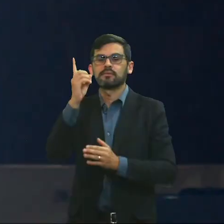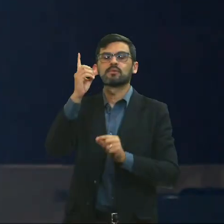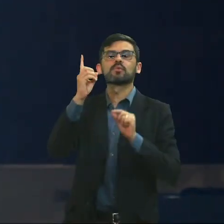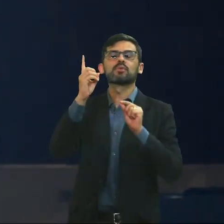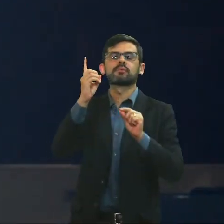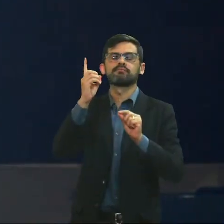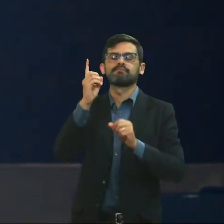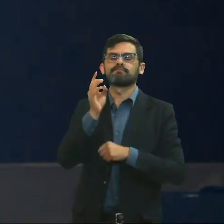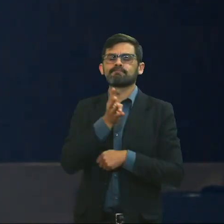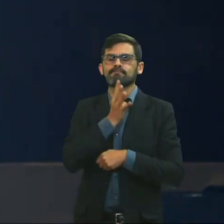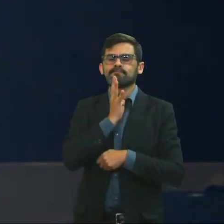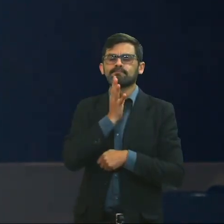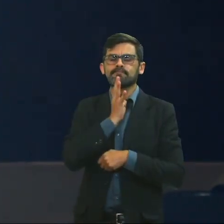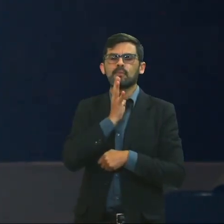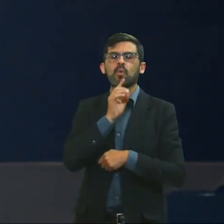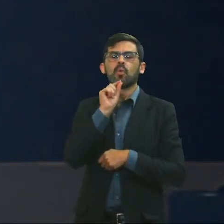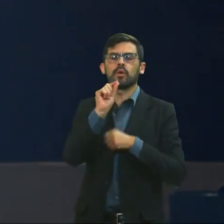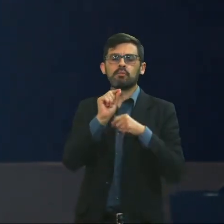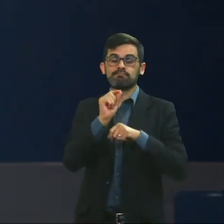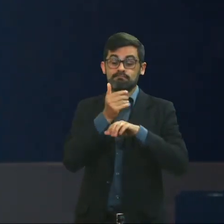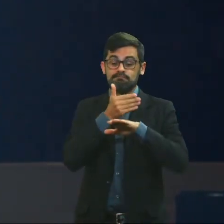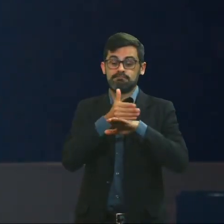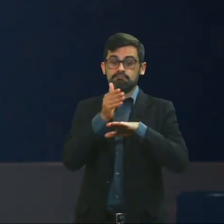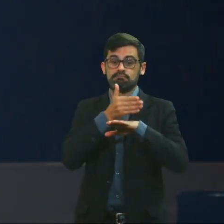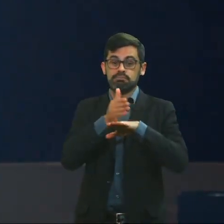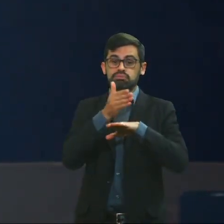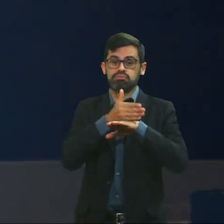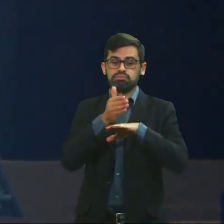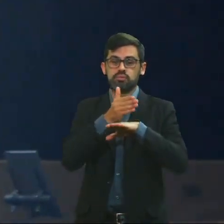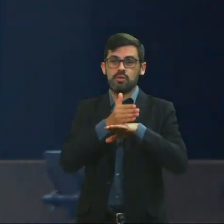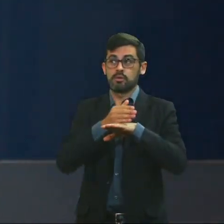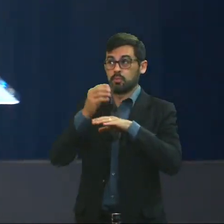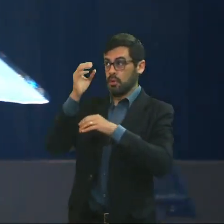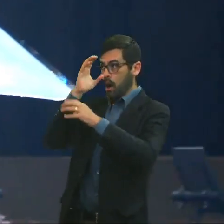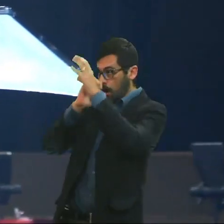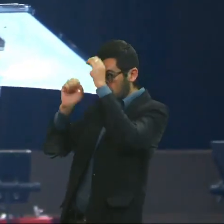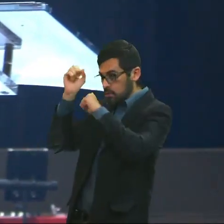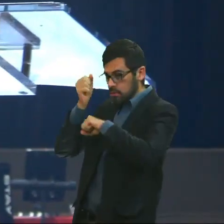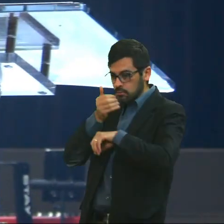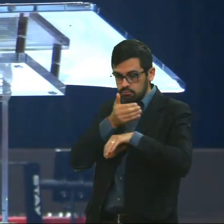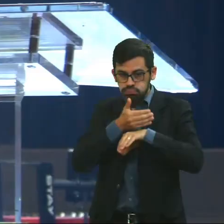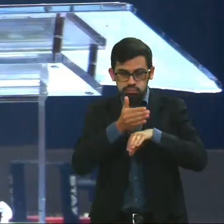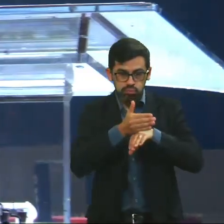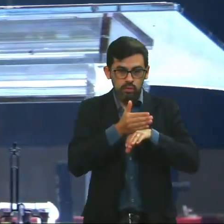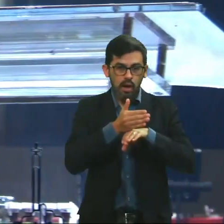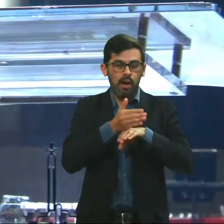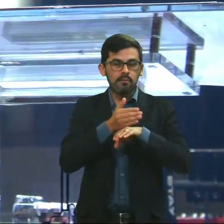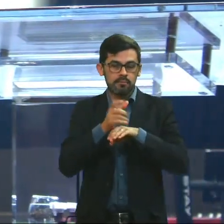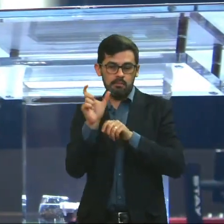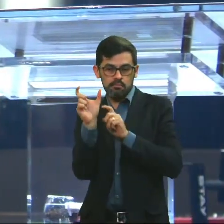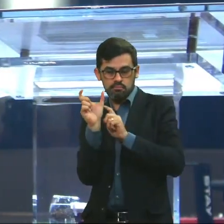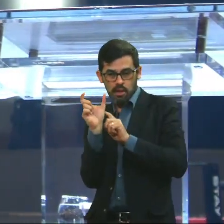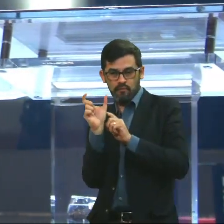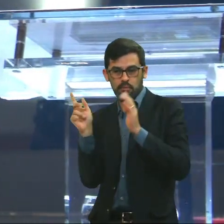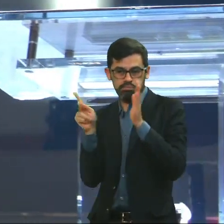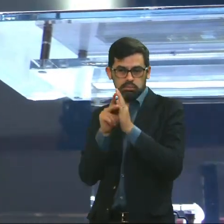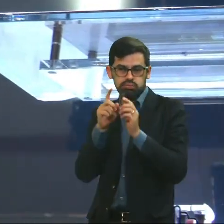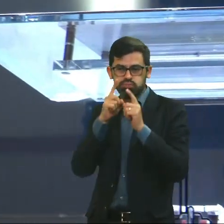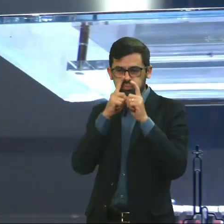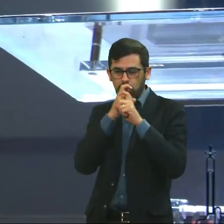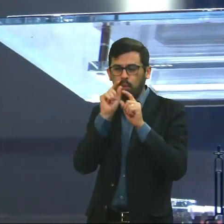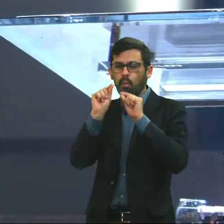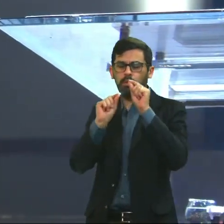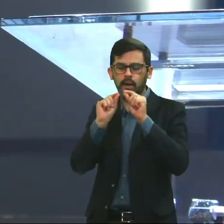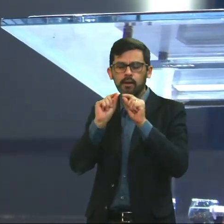ao conhecimento que colocamos em prática. É por isso que a palavra racan, sabedoria, ela